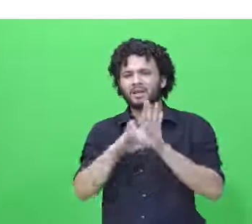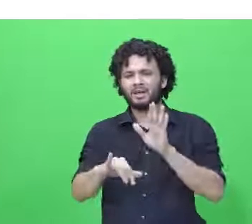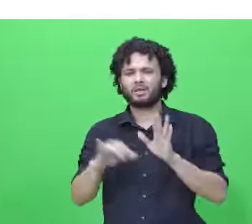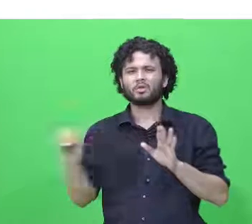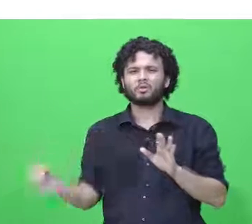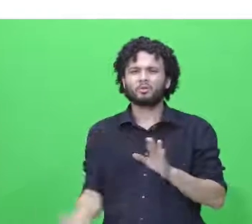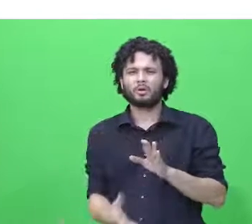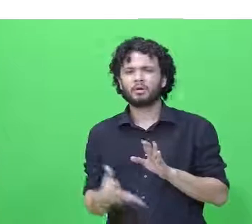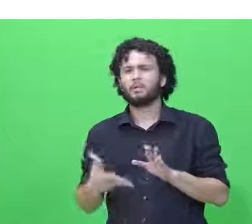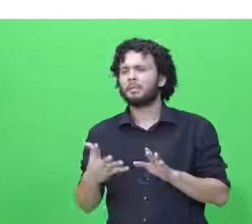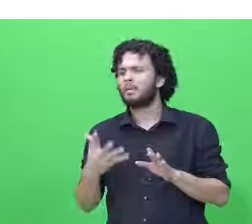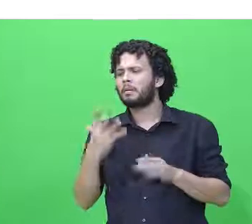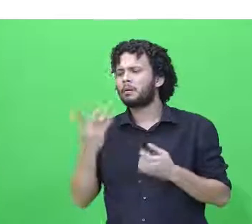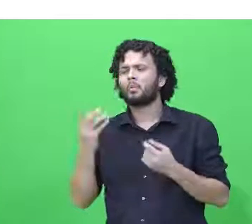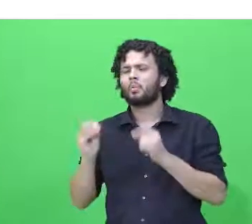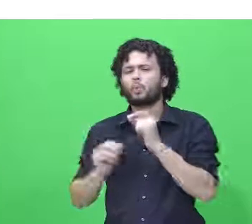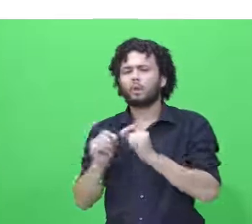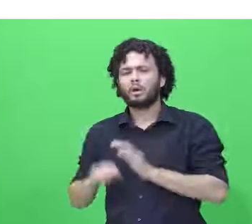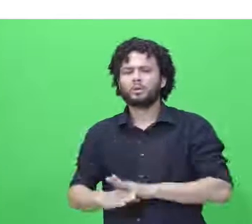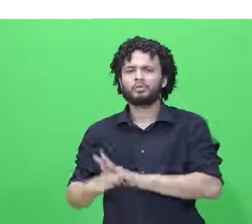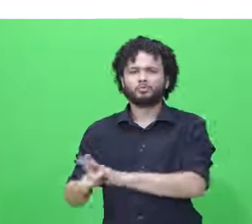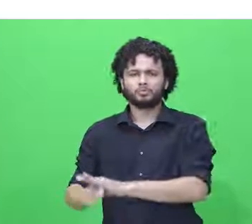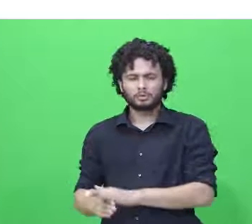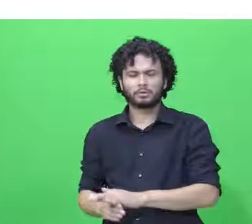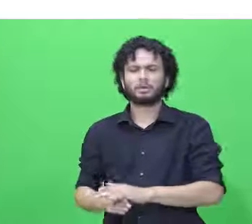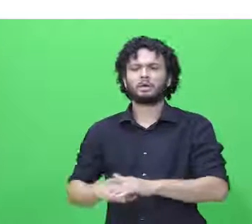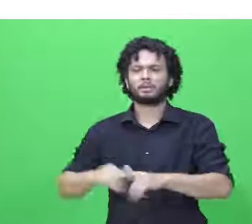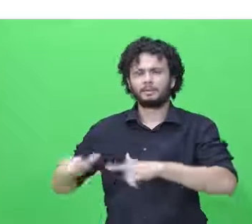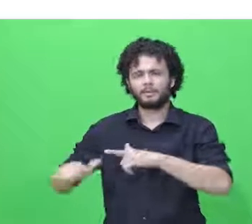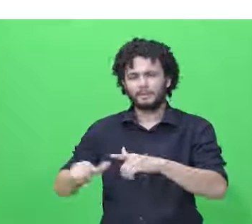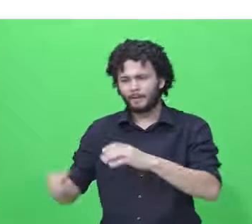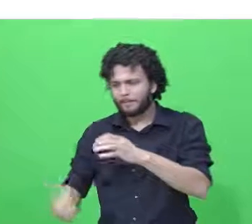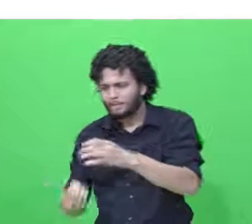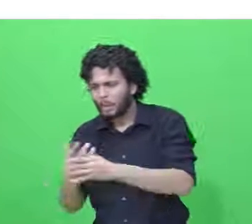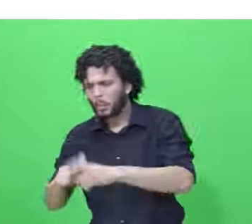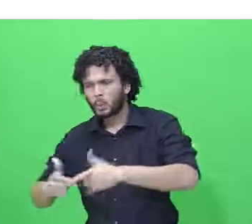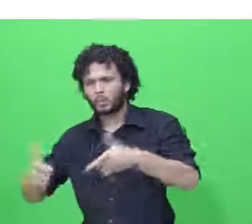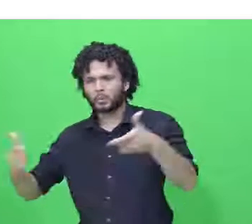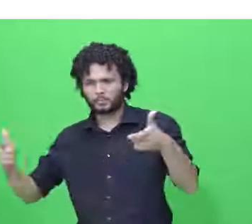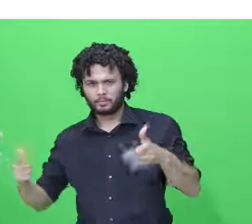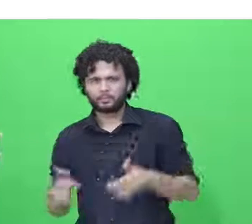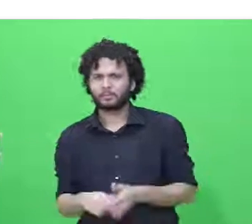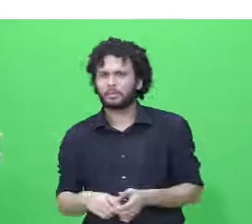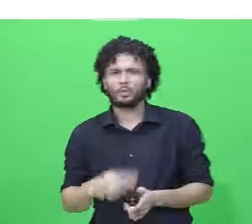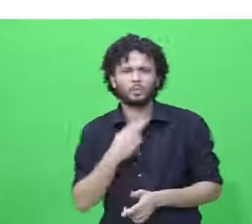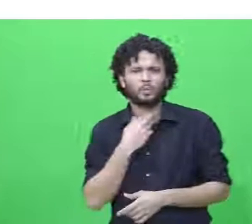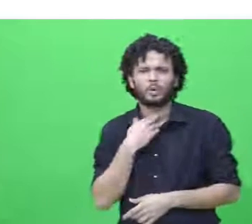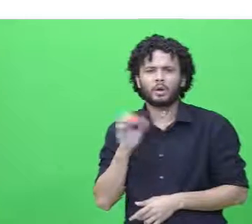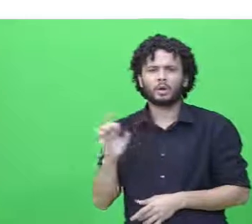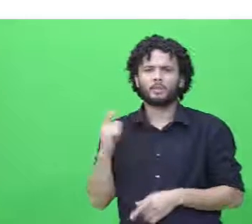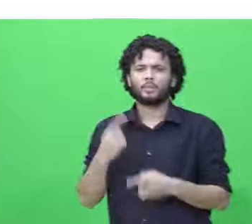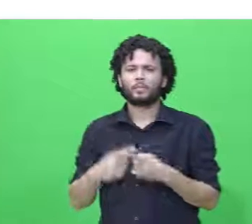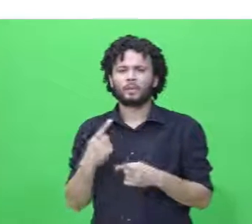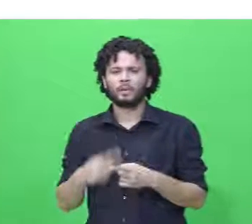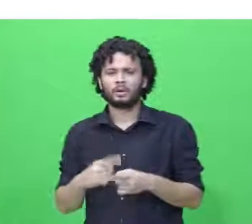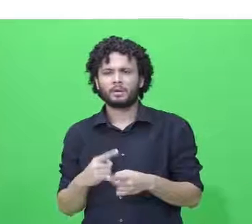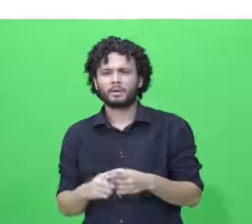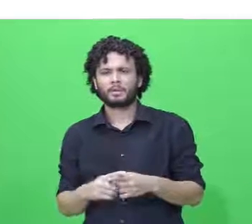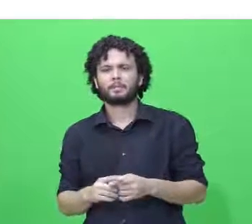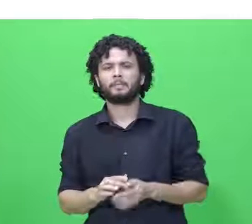de calar os movimentos operários que estão começando a surgir nesse período. E não pode ser letra E, por quê? Decretação